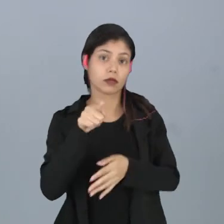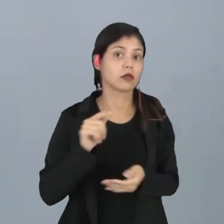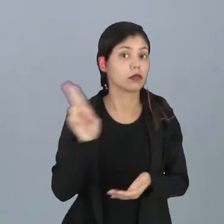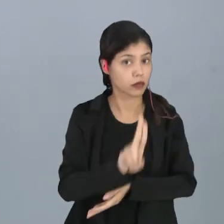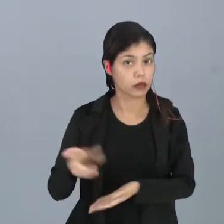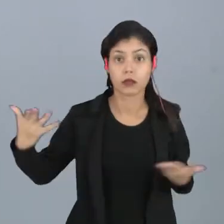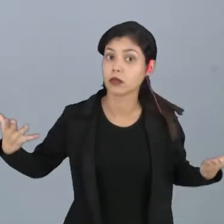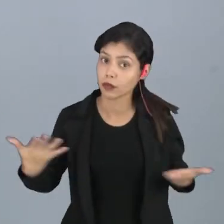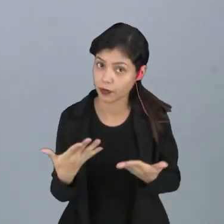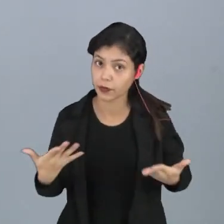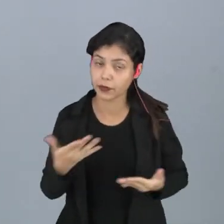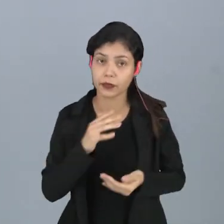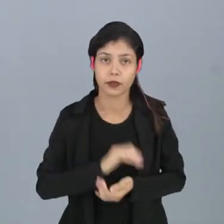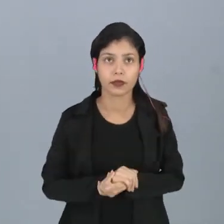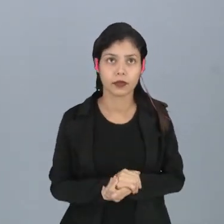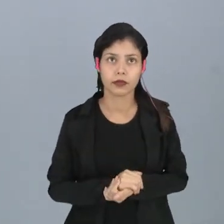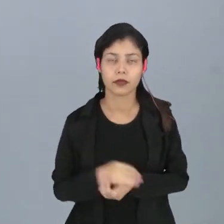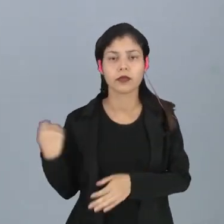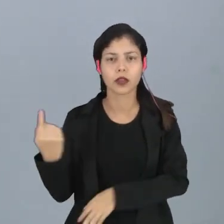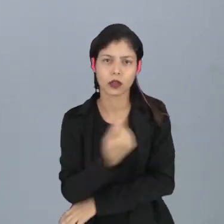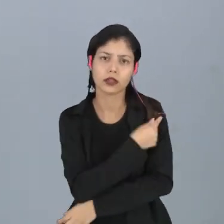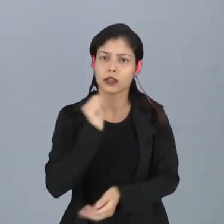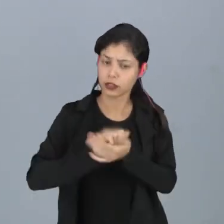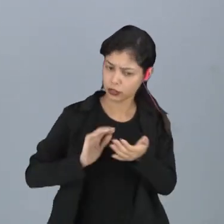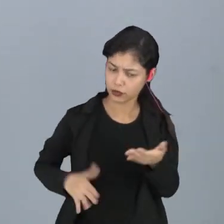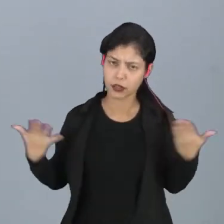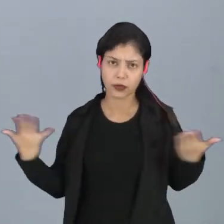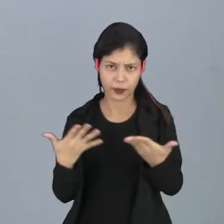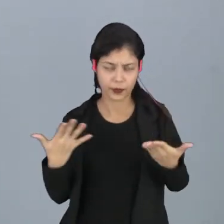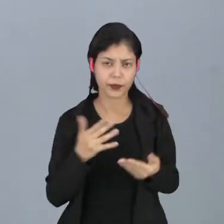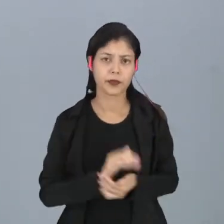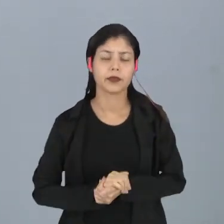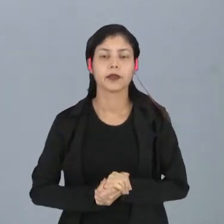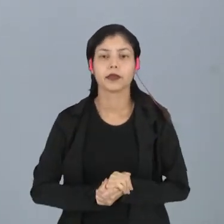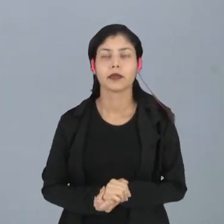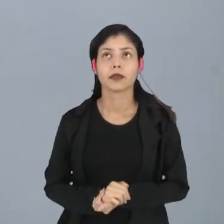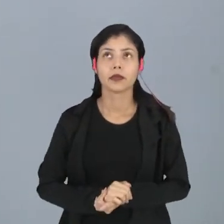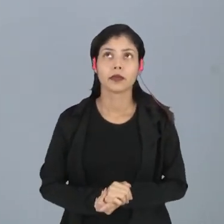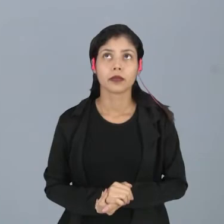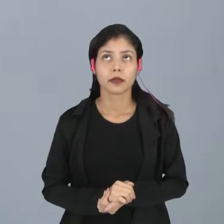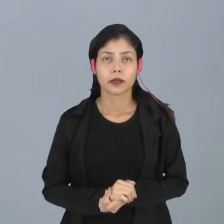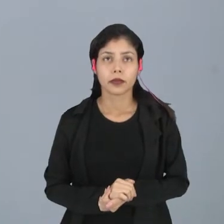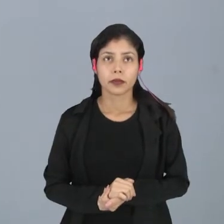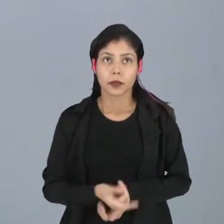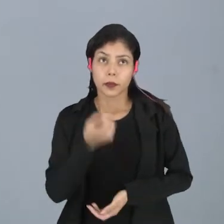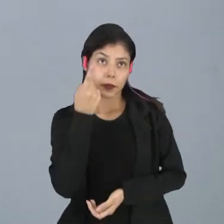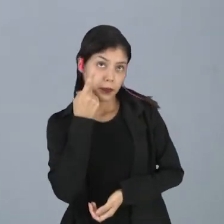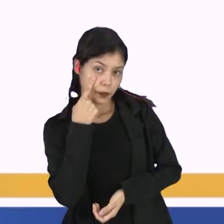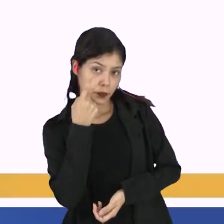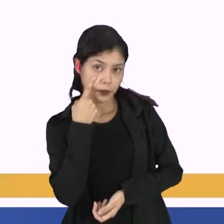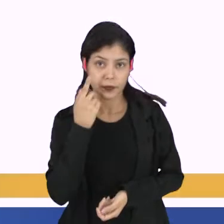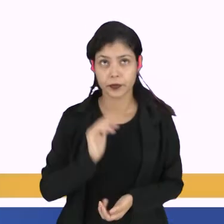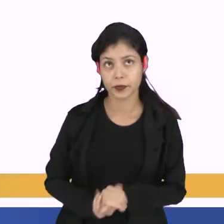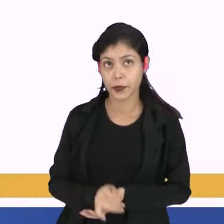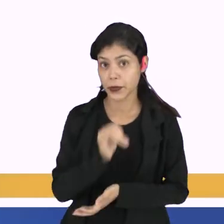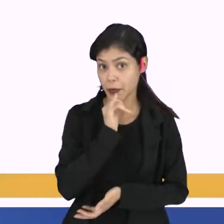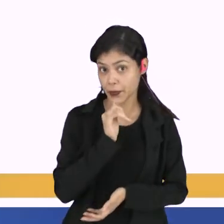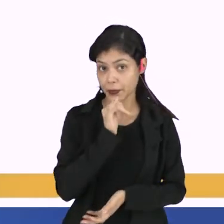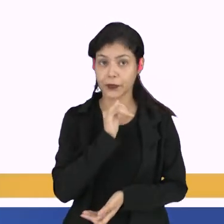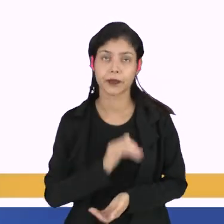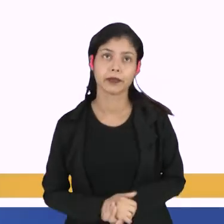vamos utilizar nas nossas atividades de frequência relativa. Então, olha só, vamos a um